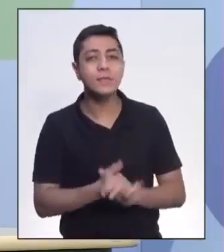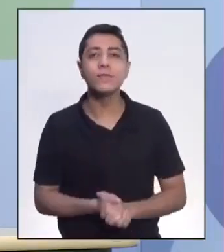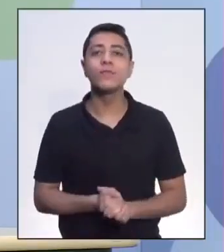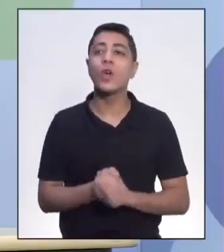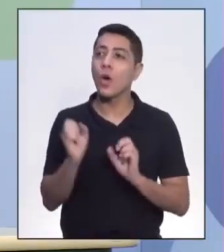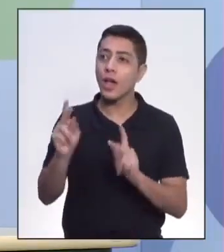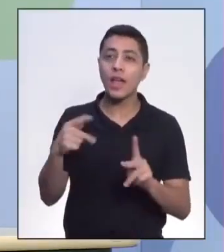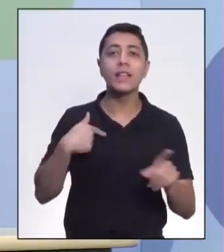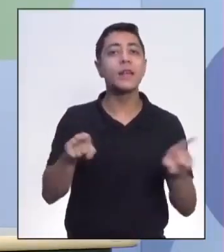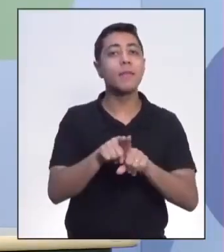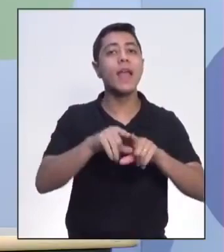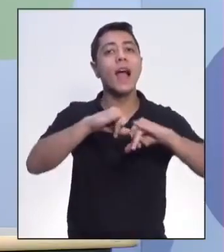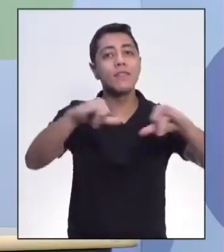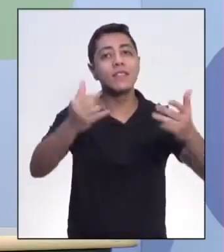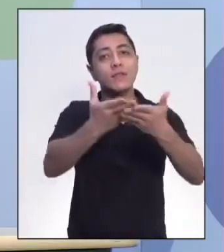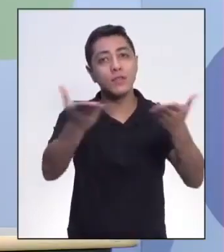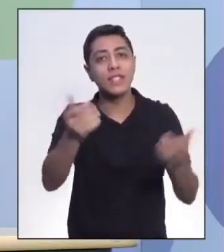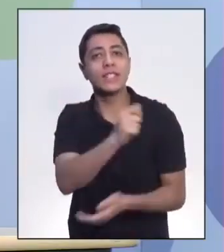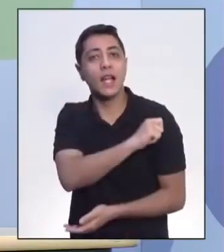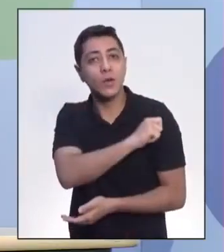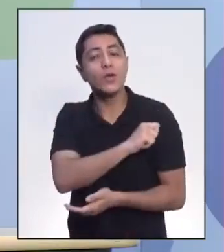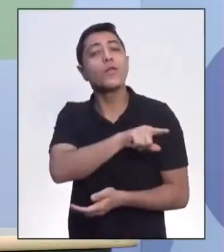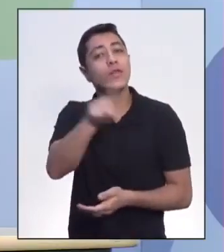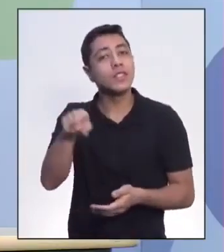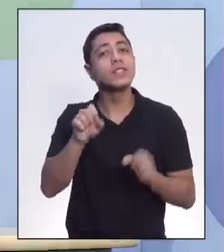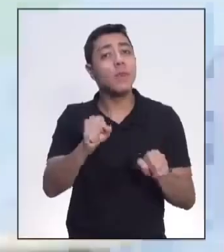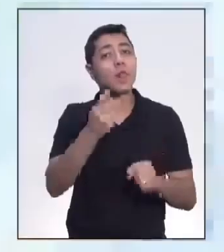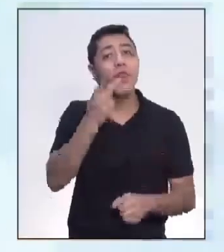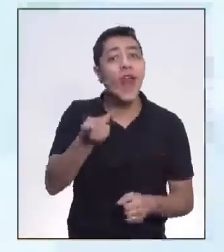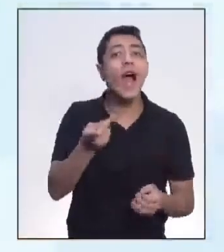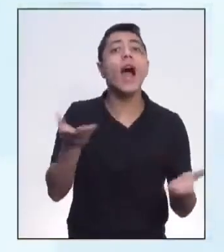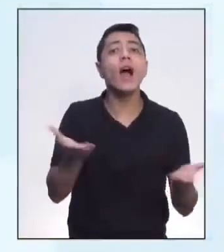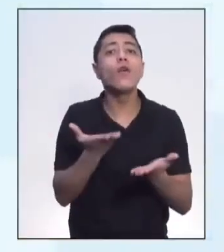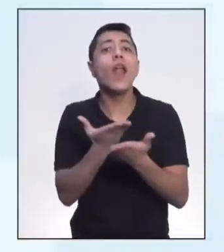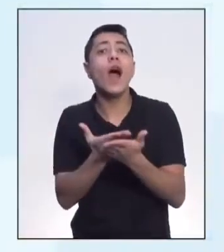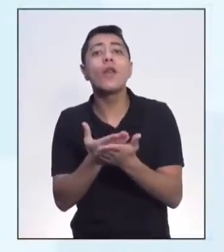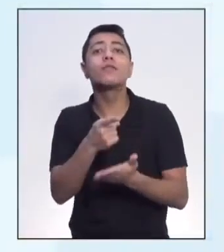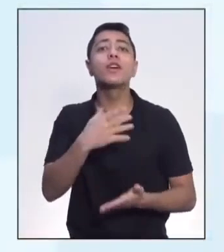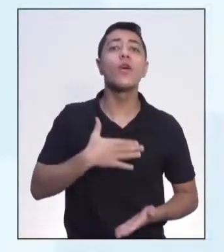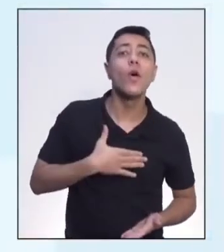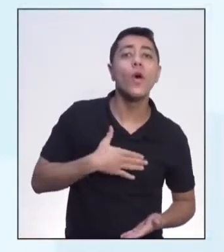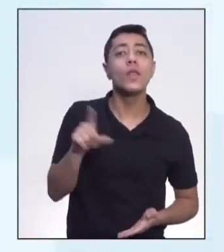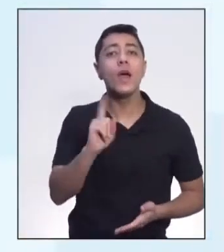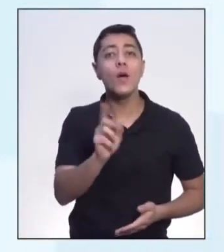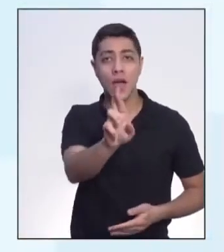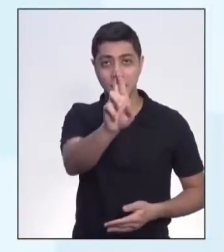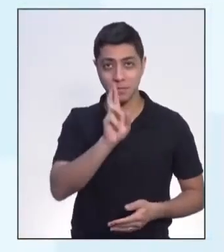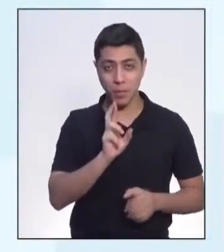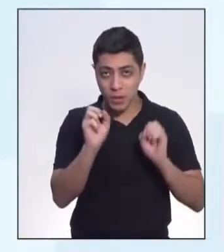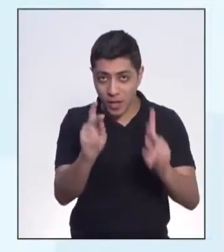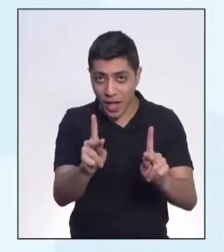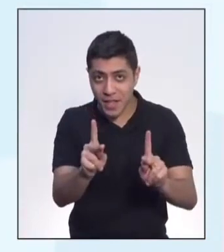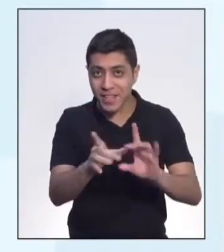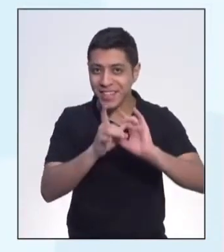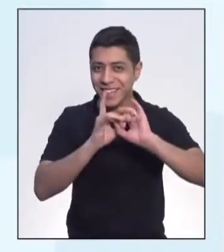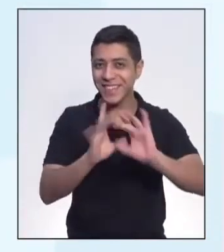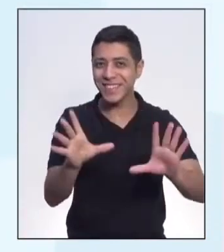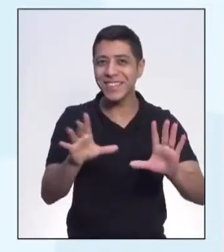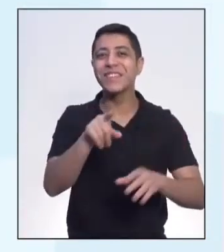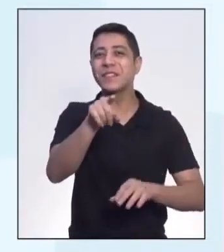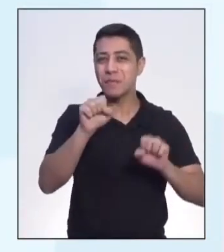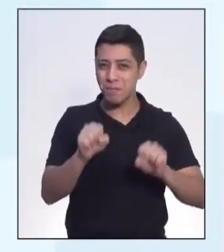que agora eles podem dizer o que eles acharam dessa aula. Então, por favor. Ok, pessoal, vocês podem acessar